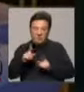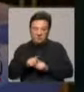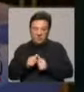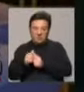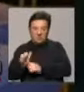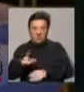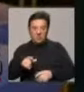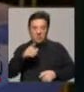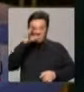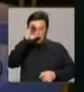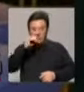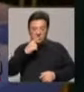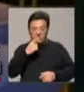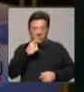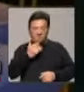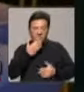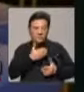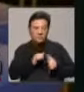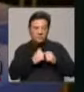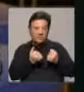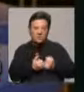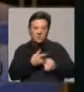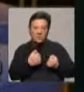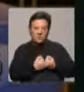já bem da sociedade civil